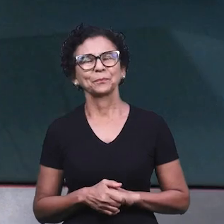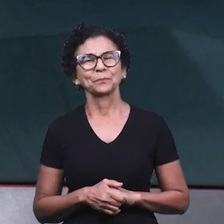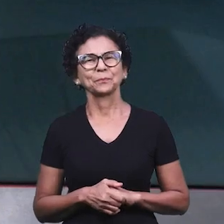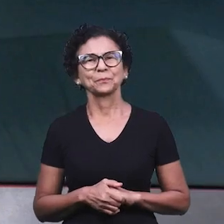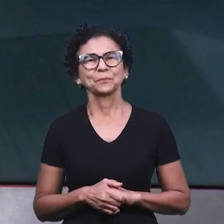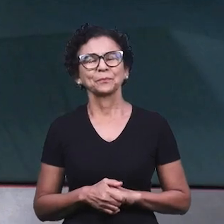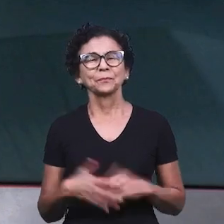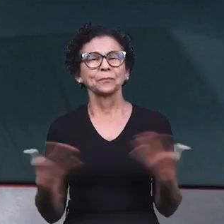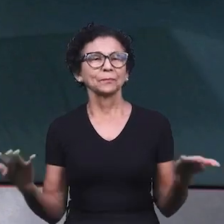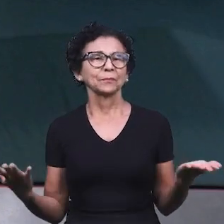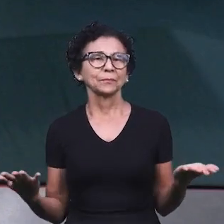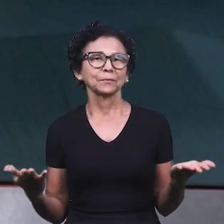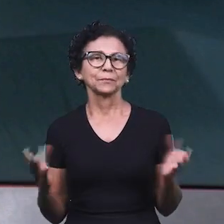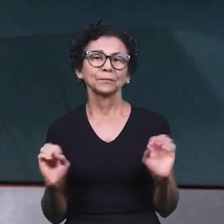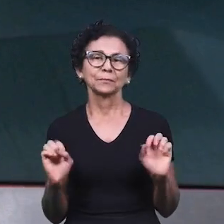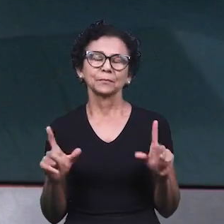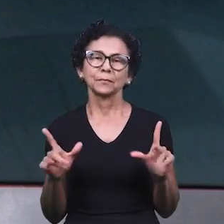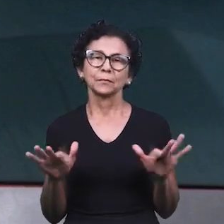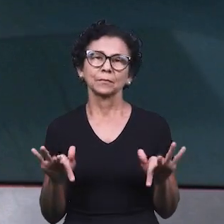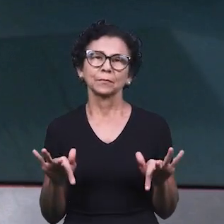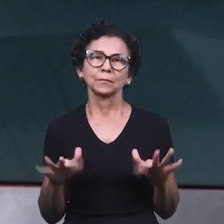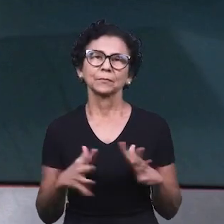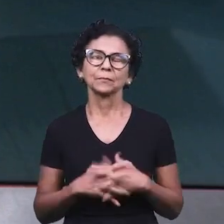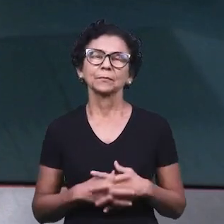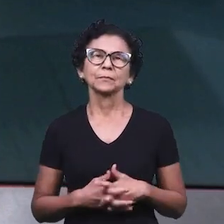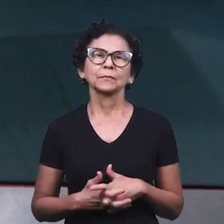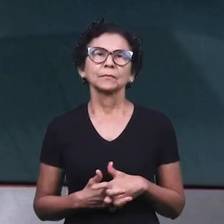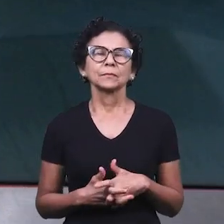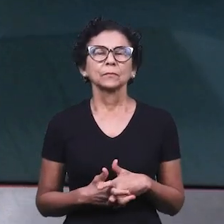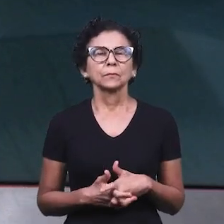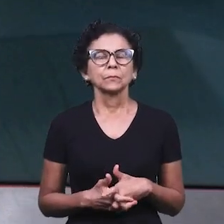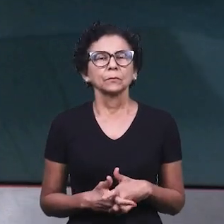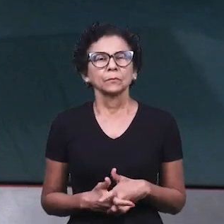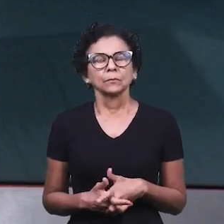novamente. Coloca no comentário sua dúvida.